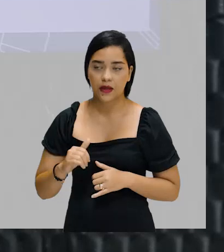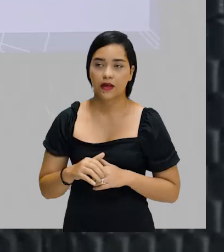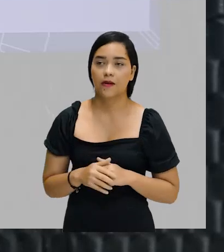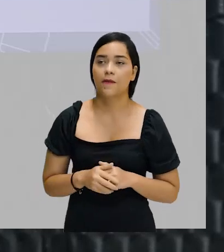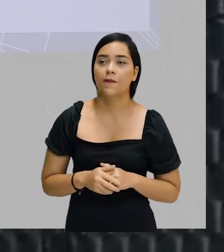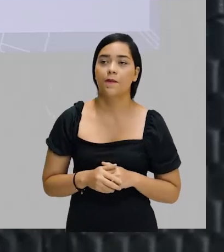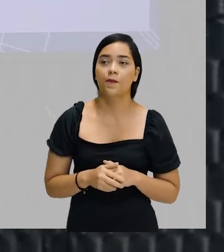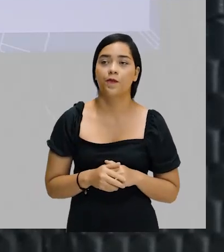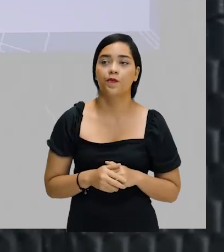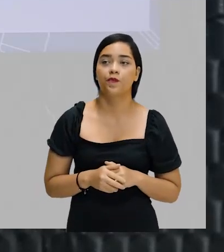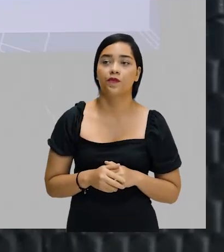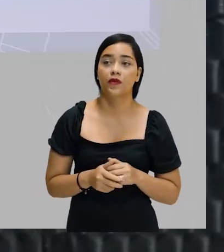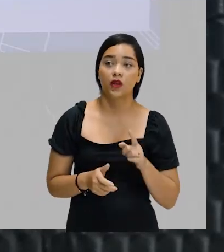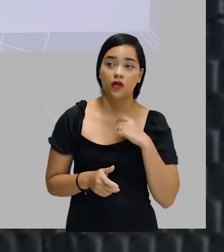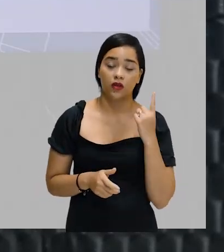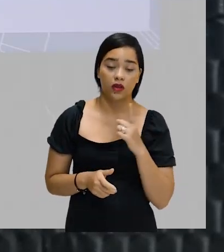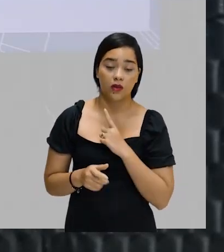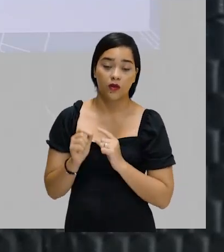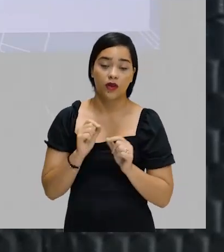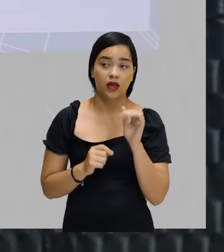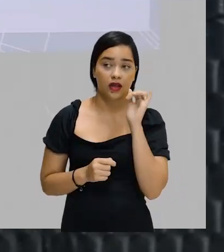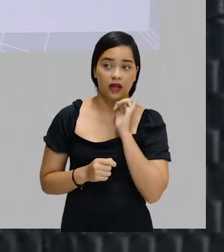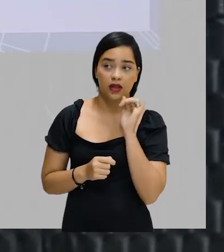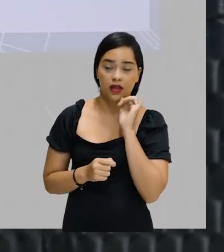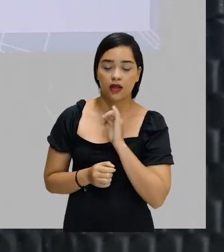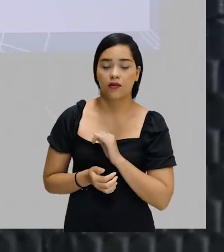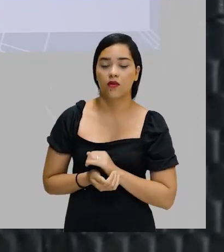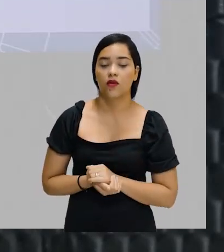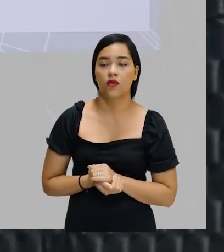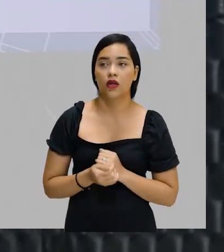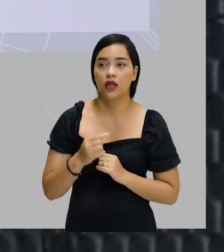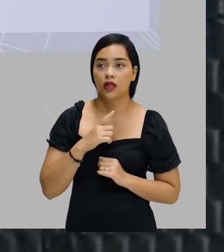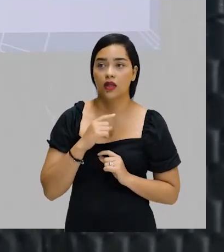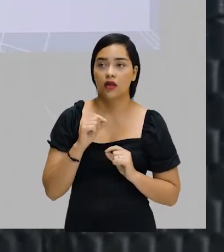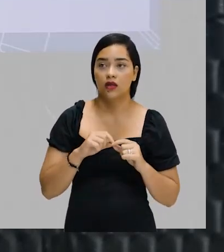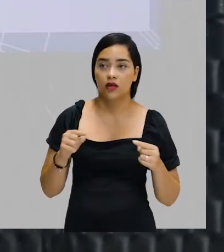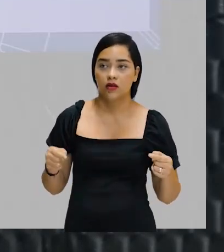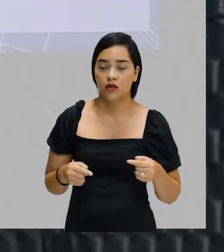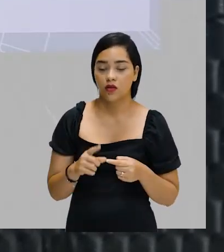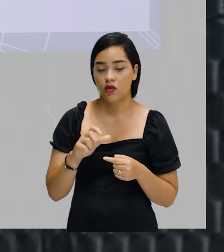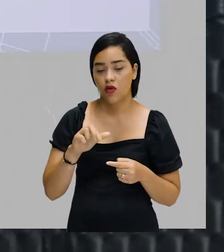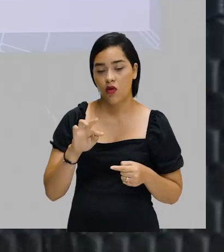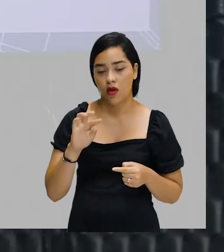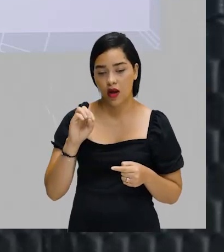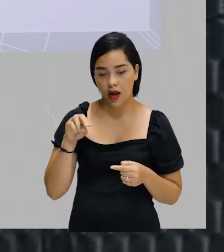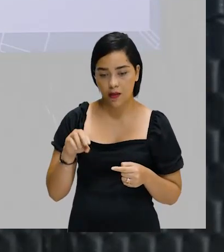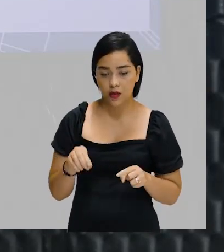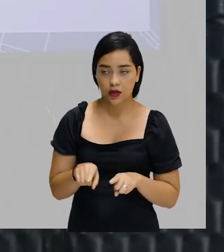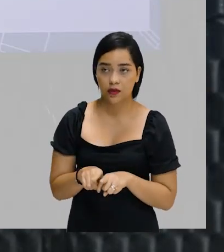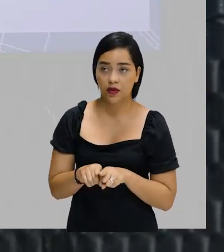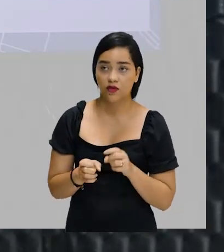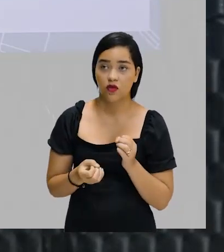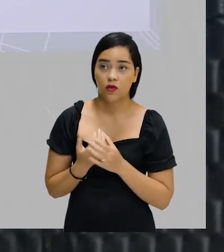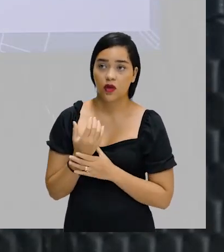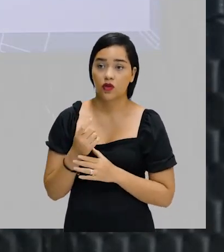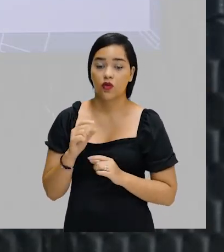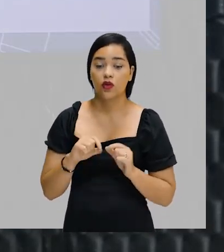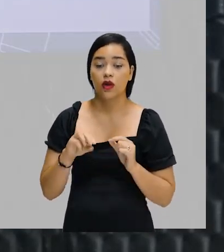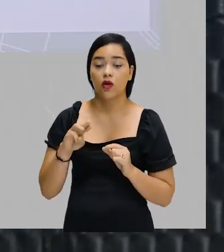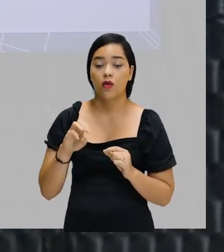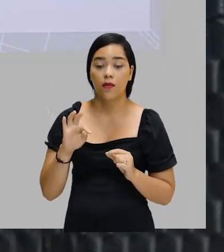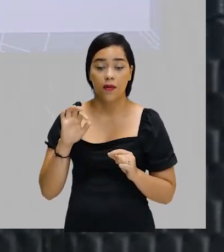assim. E nós temos como exemplo o gás hidrogênio se combinando com carbono, formando o